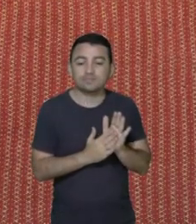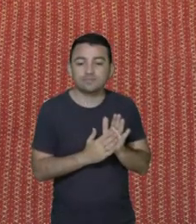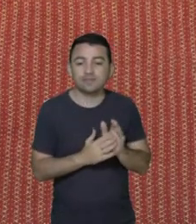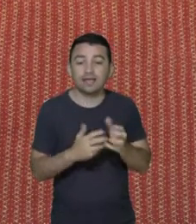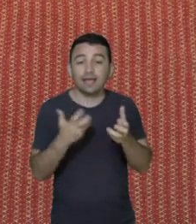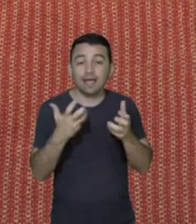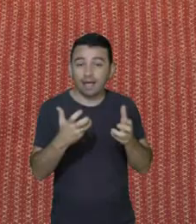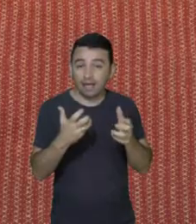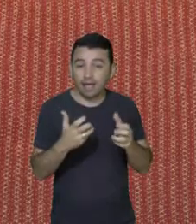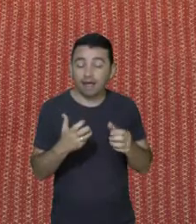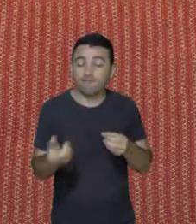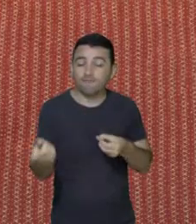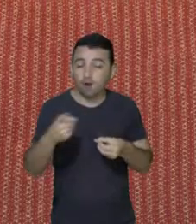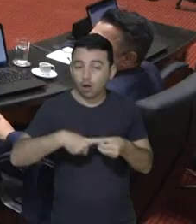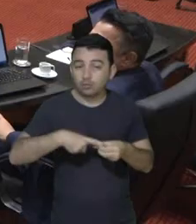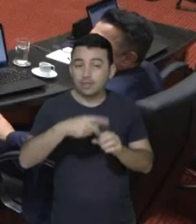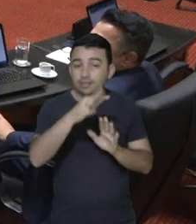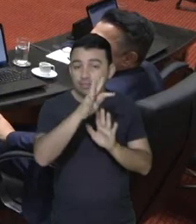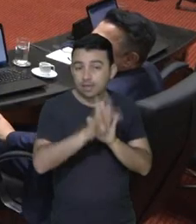volta do texto original.